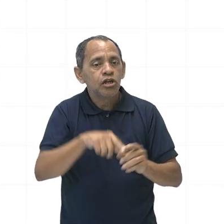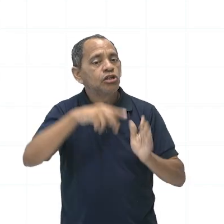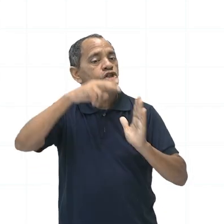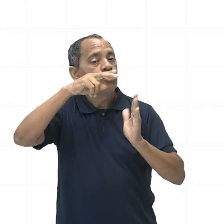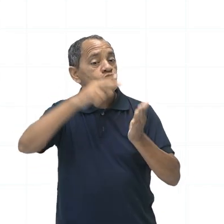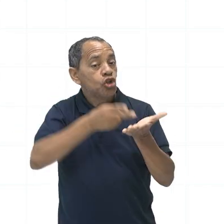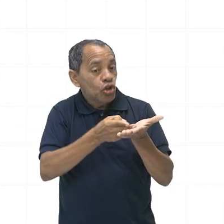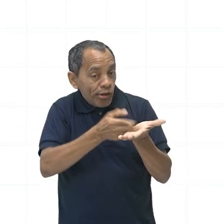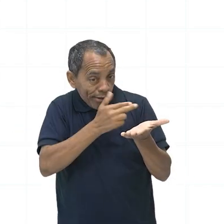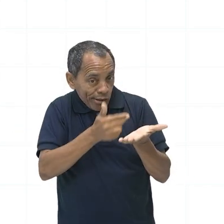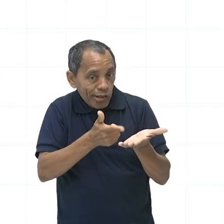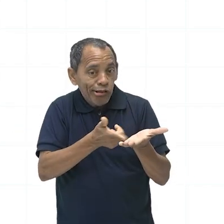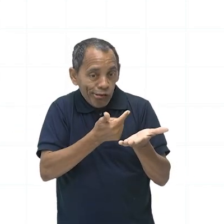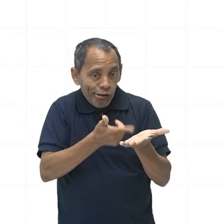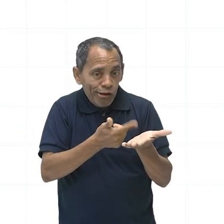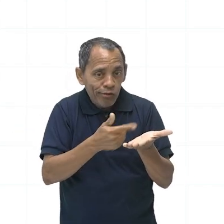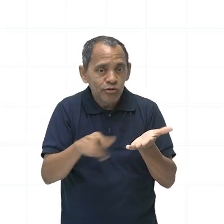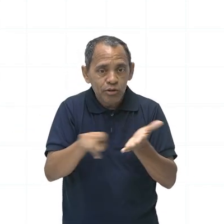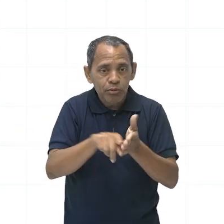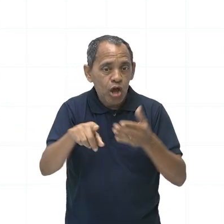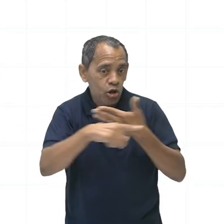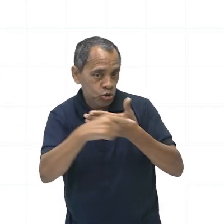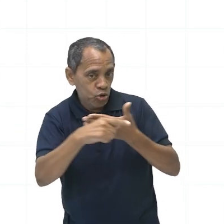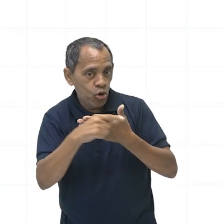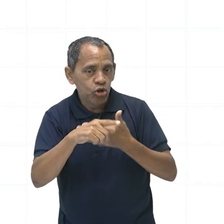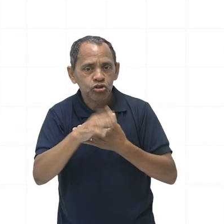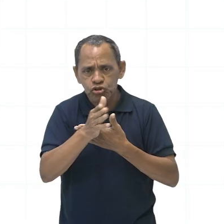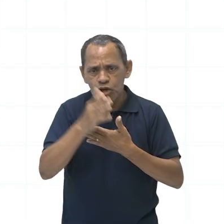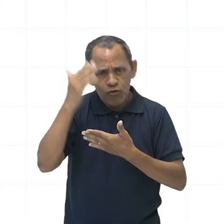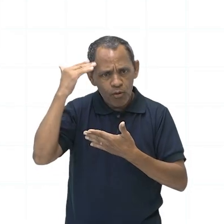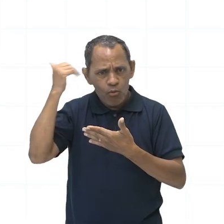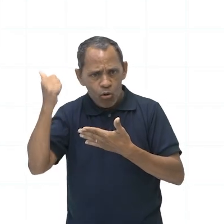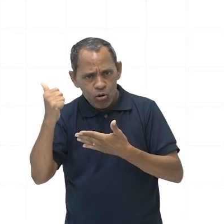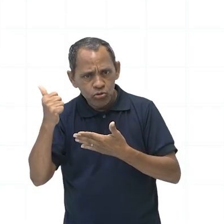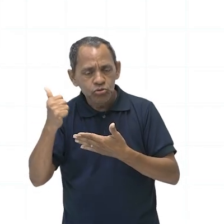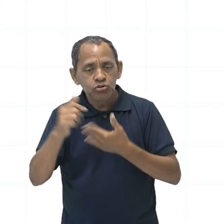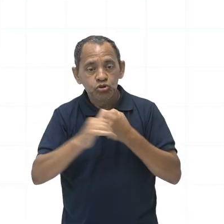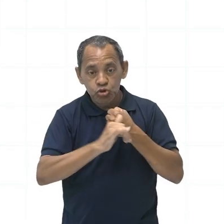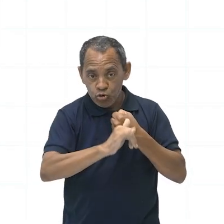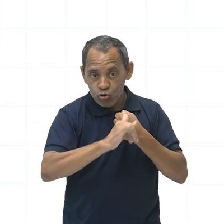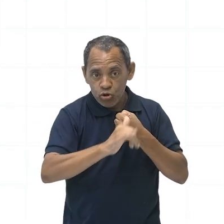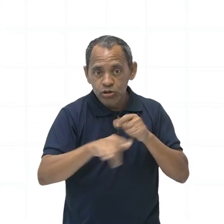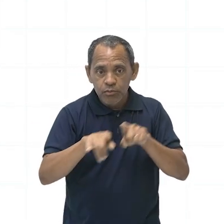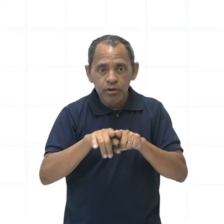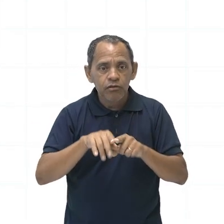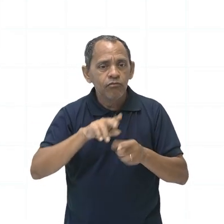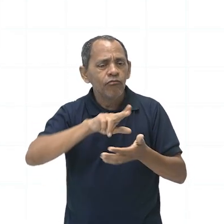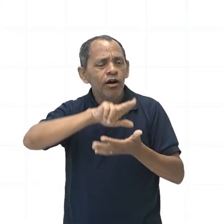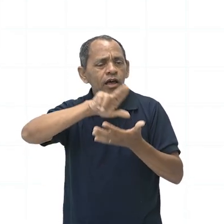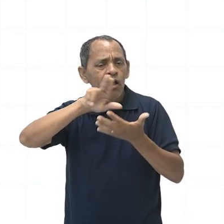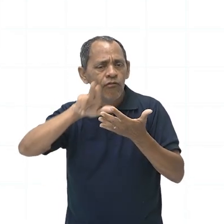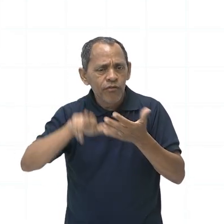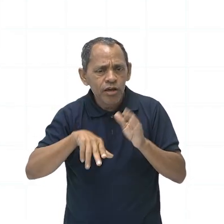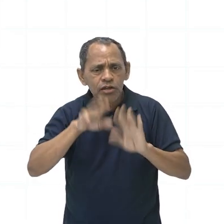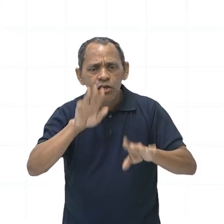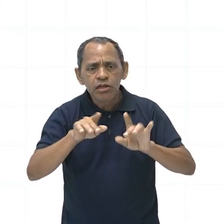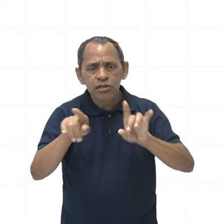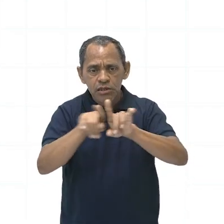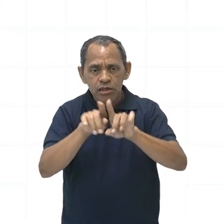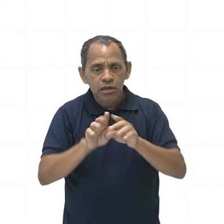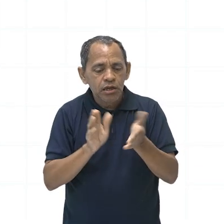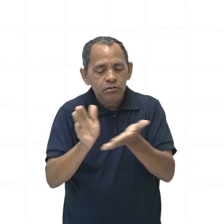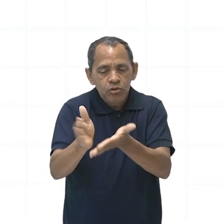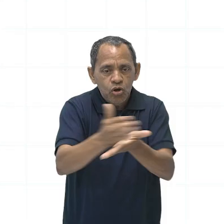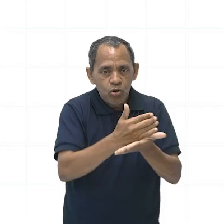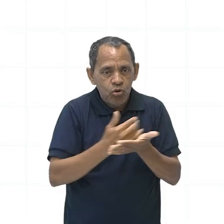porque autores, né, que são reconhecidos autores de crônicas, muitas vezes eles reúnem as suas